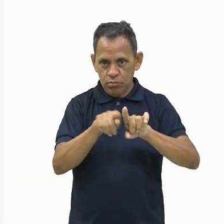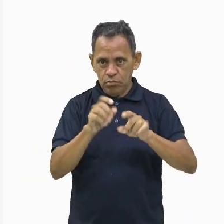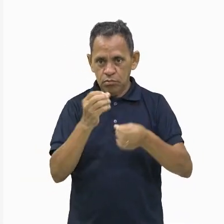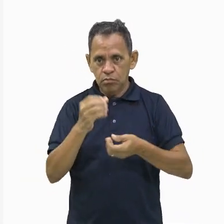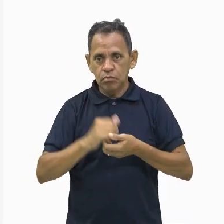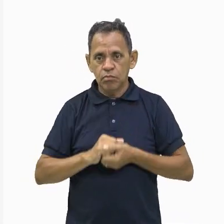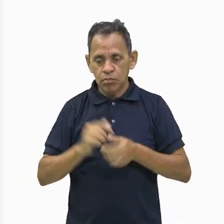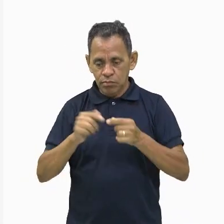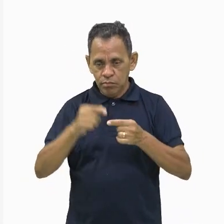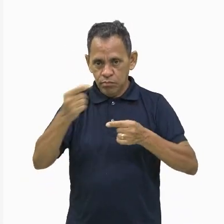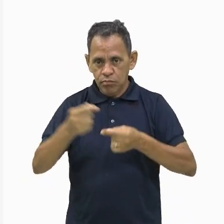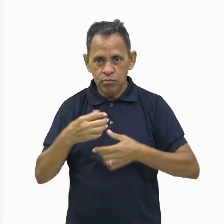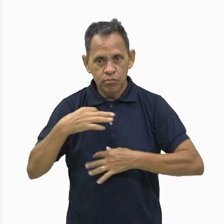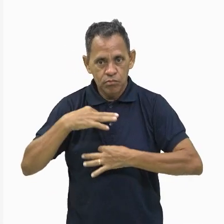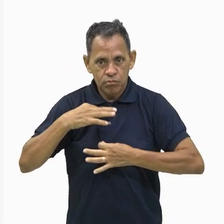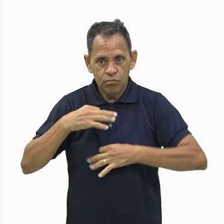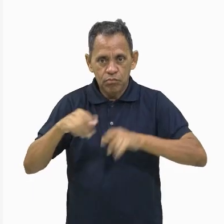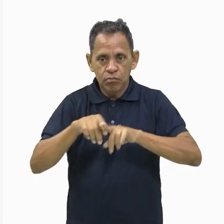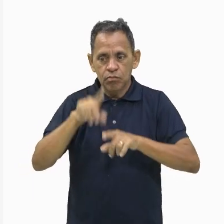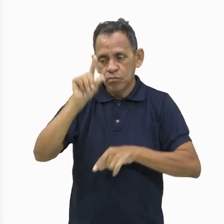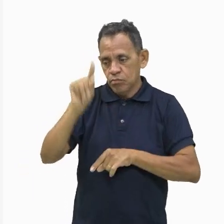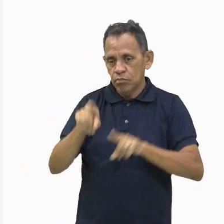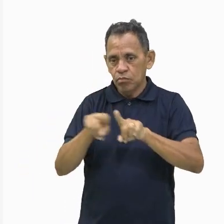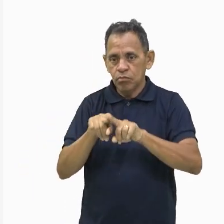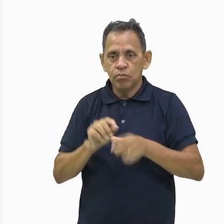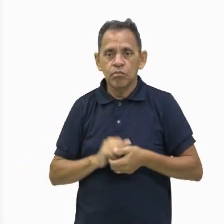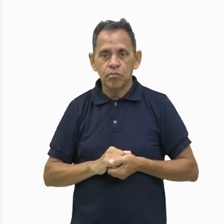gente pode escrever sendo 1...